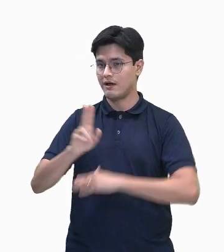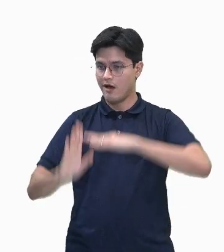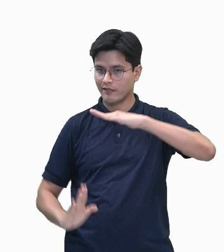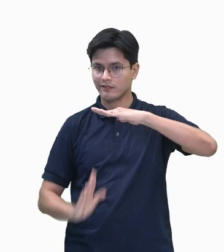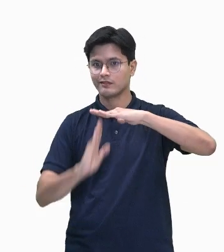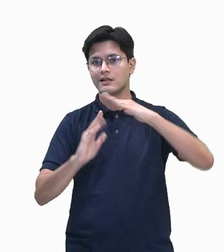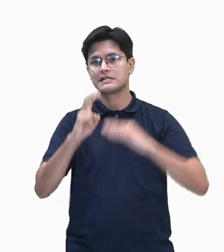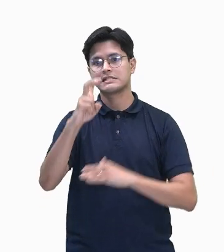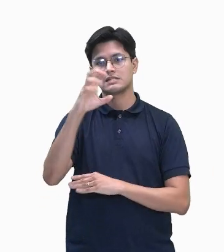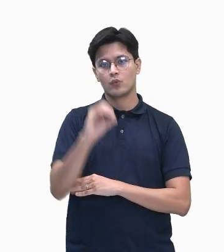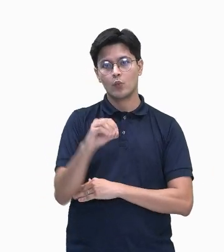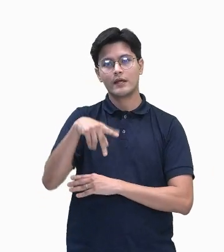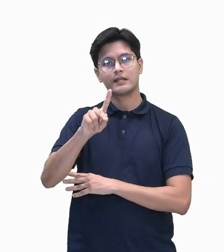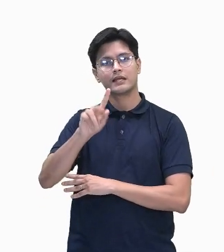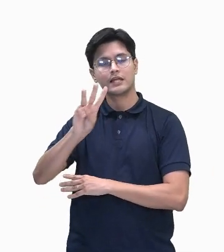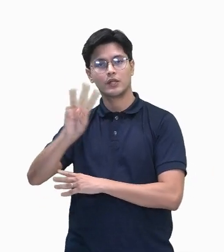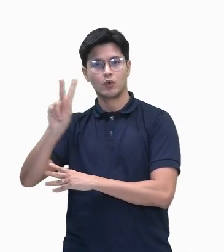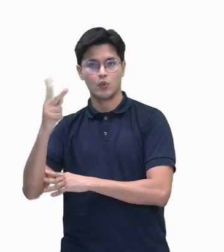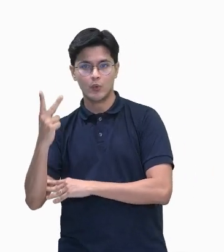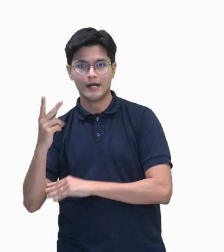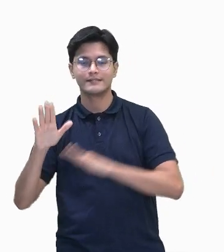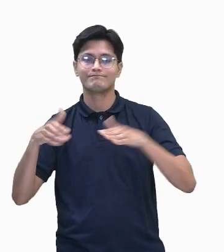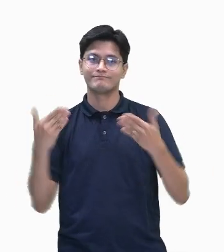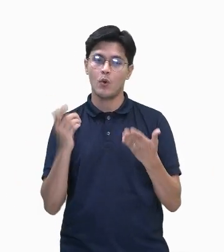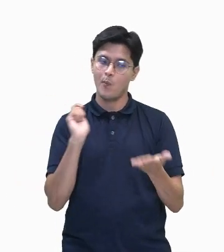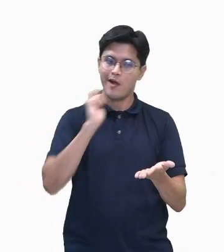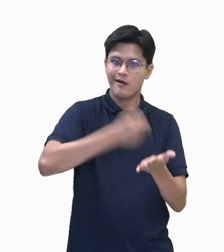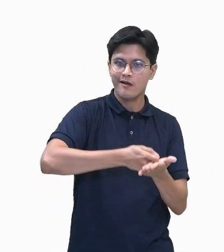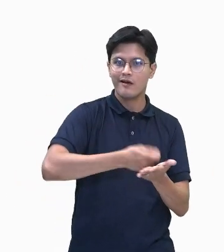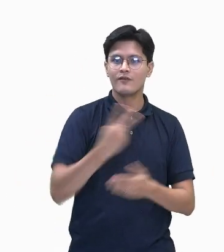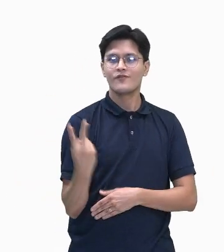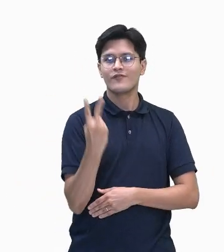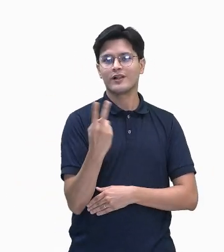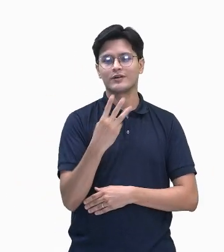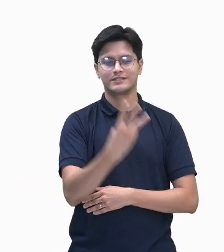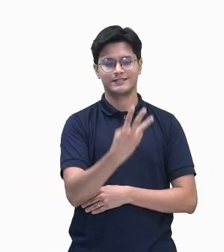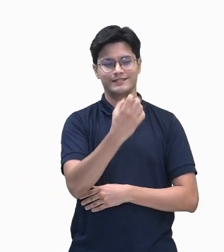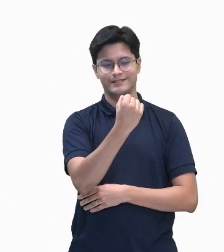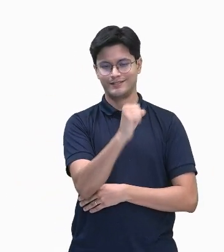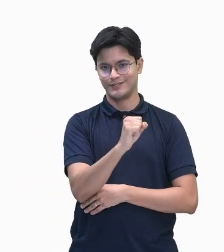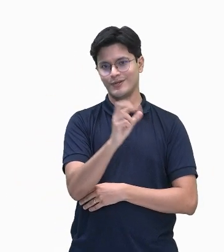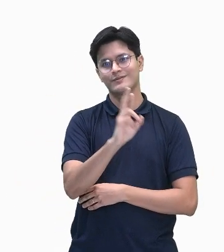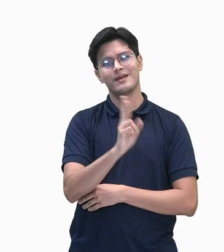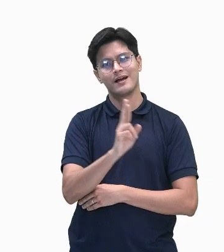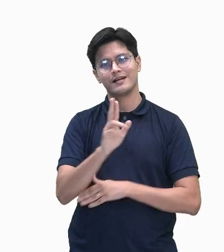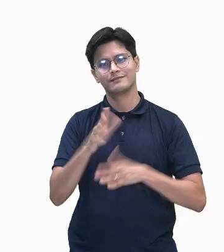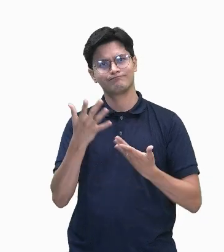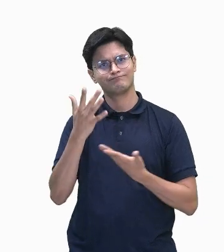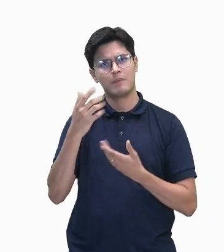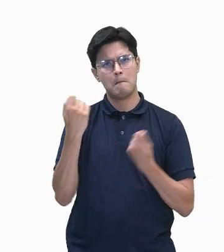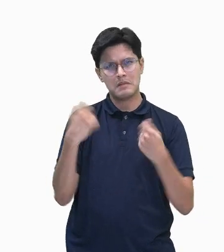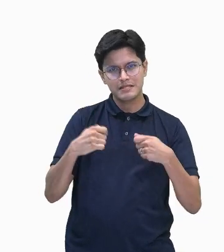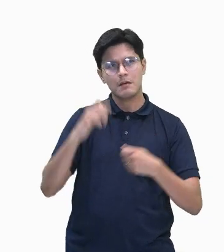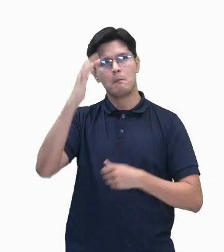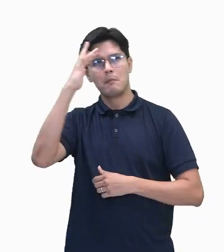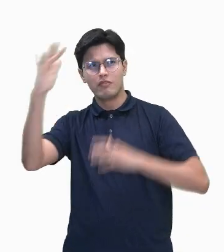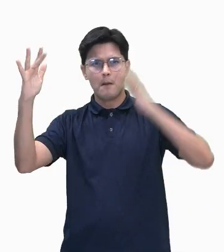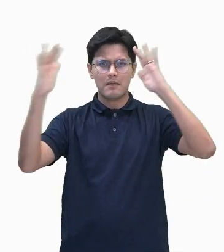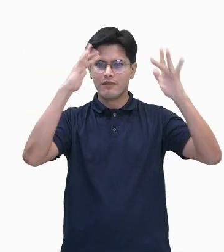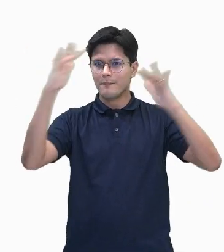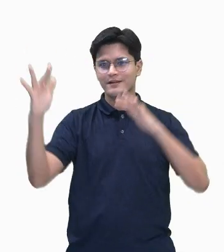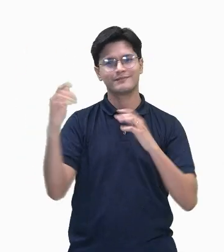o valor de R$ 38, certo? Sem pensar muito, o valor será de R$